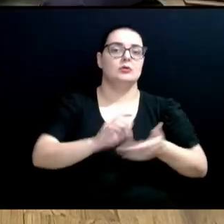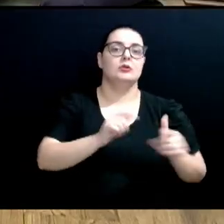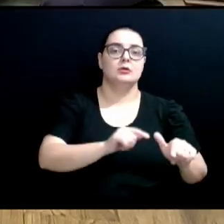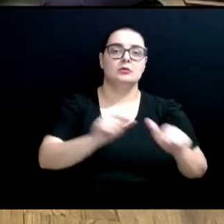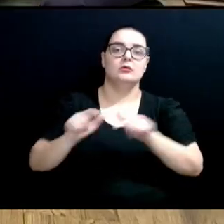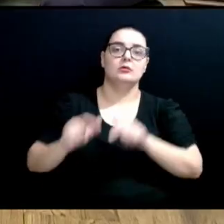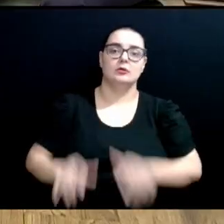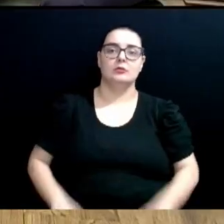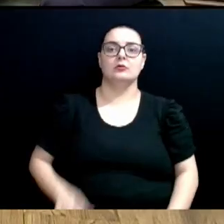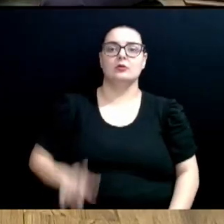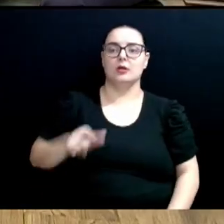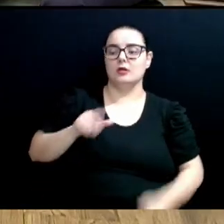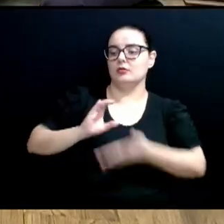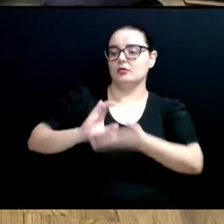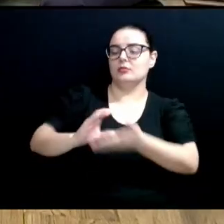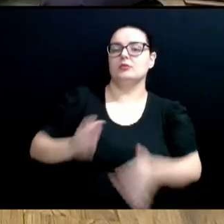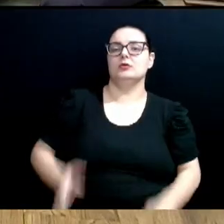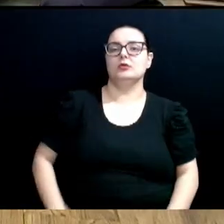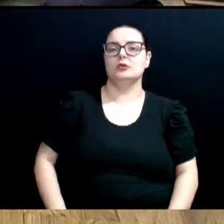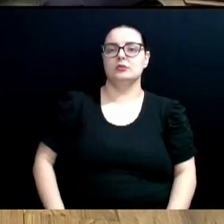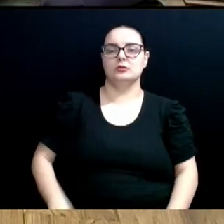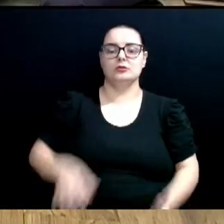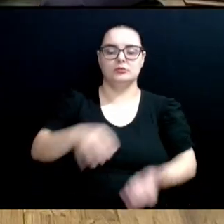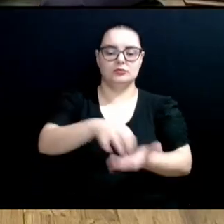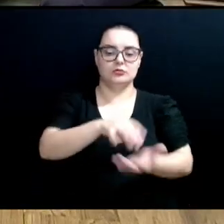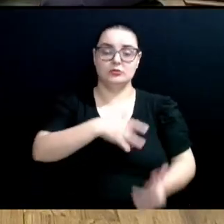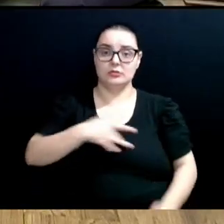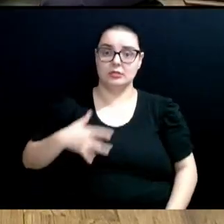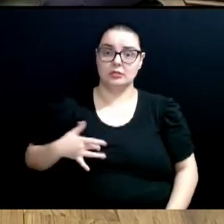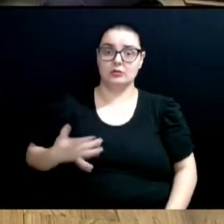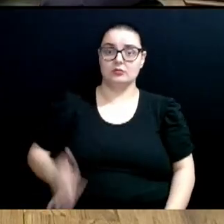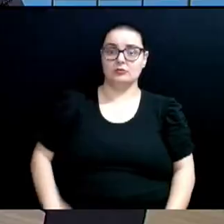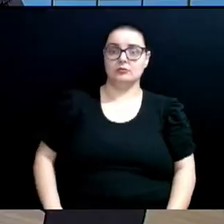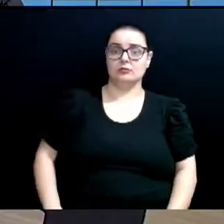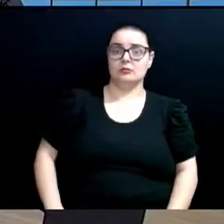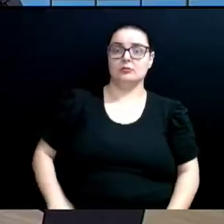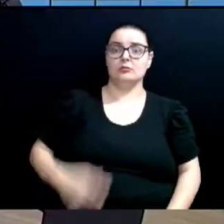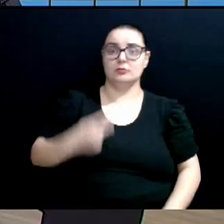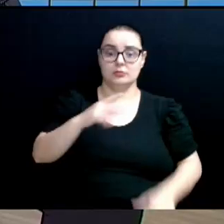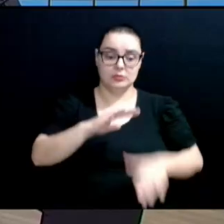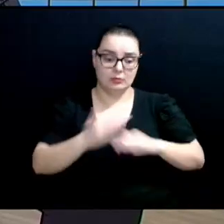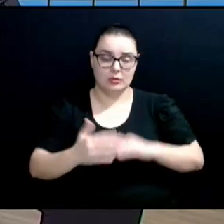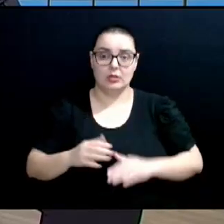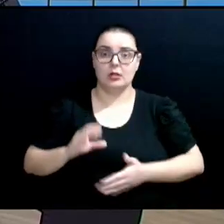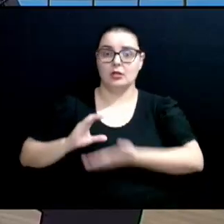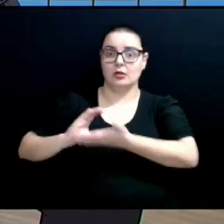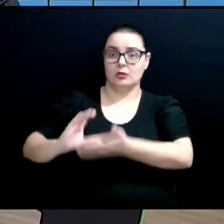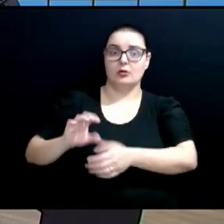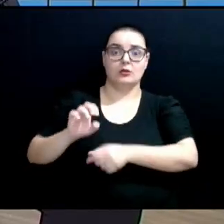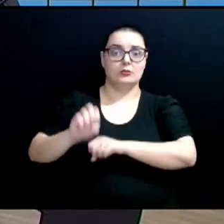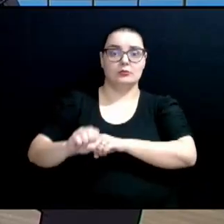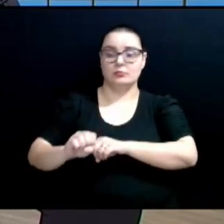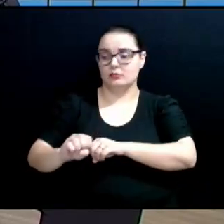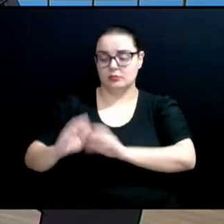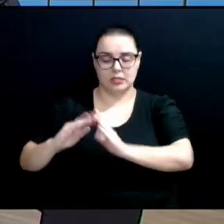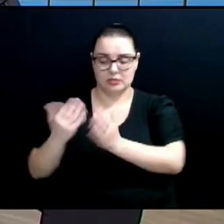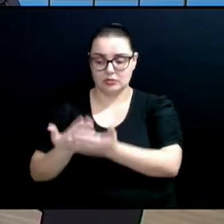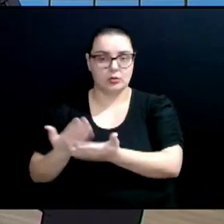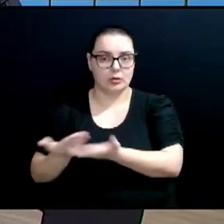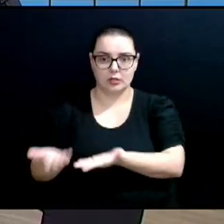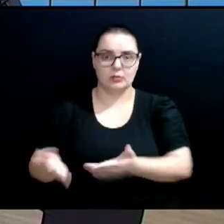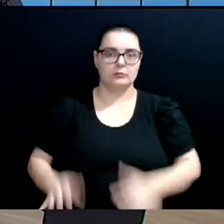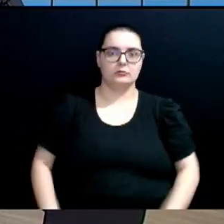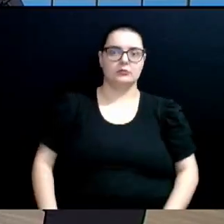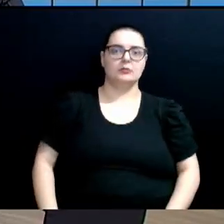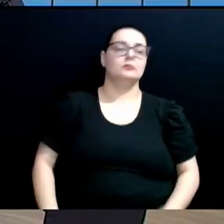conselho do centro de saúde, né, no seu bairro, é o conselho da escola, né? São essas